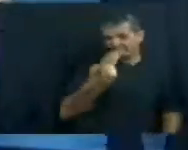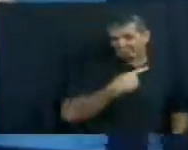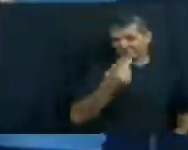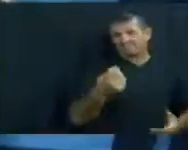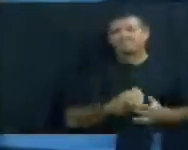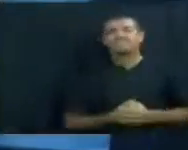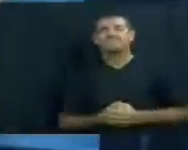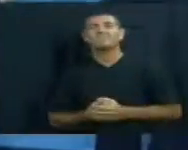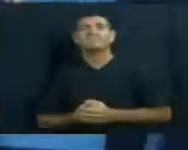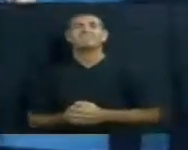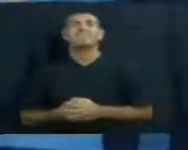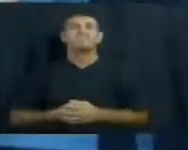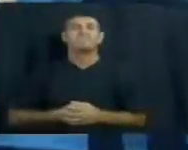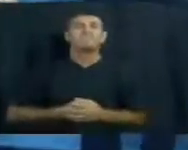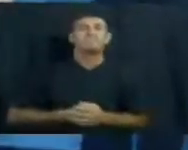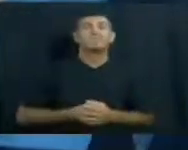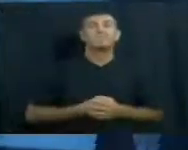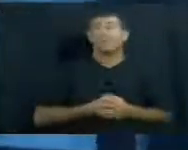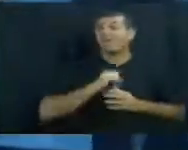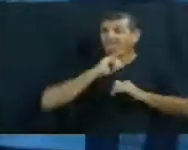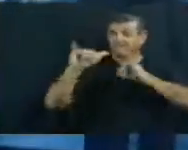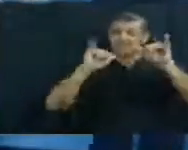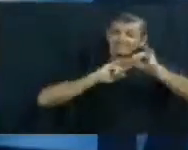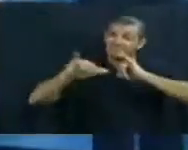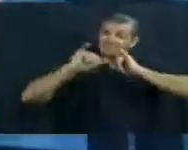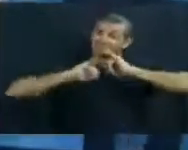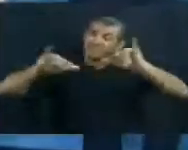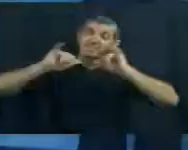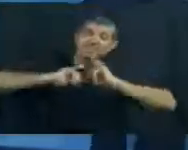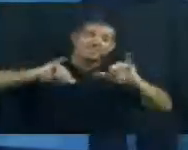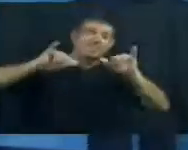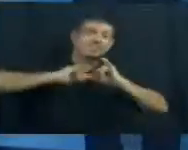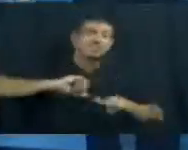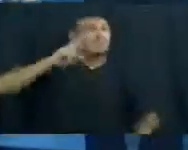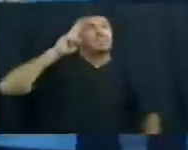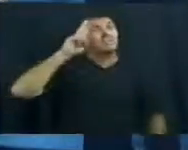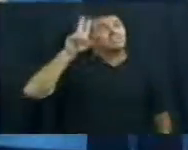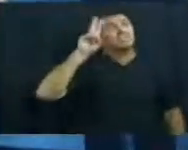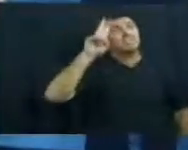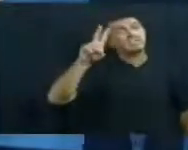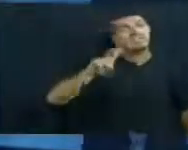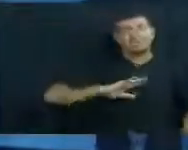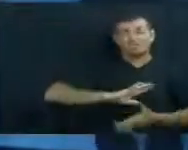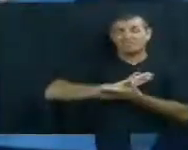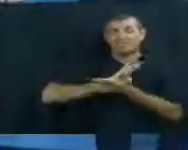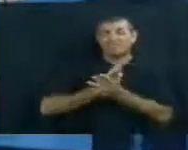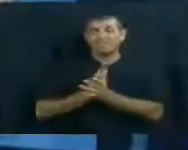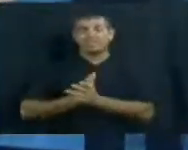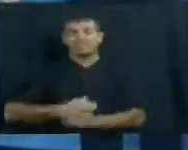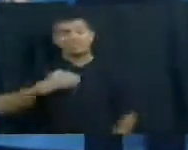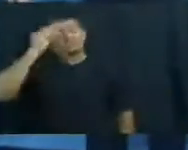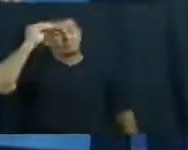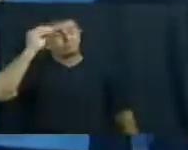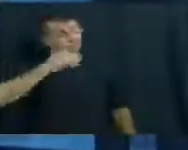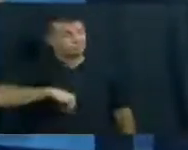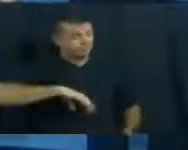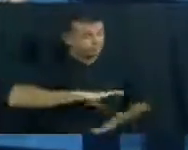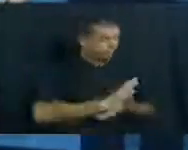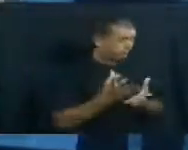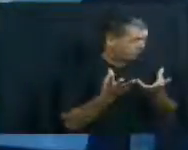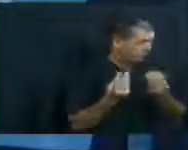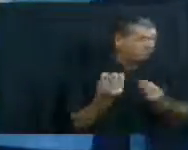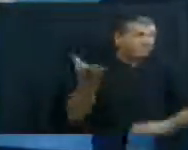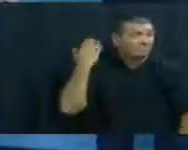a família aí. Eu vou contar pra você a história de perseguição e